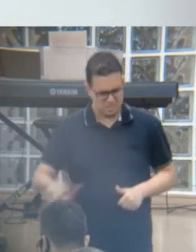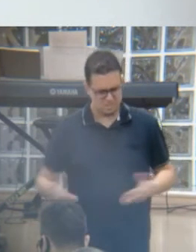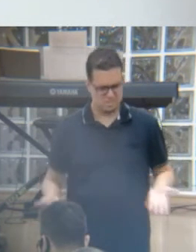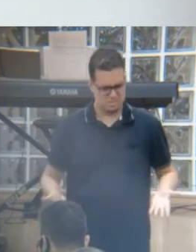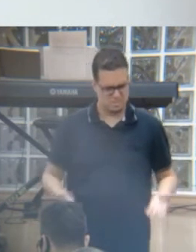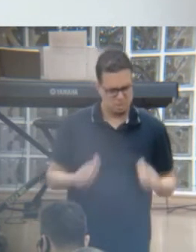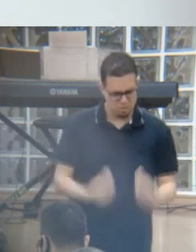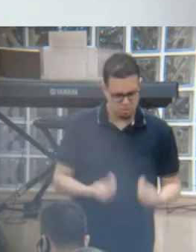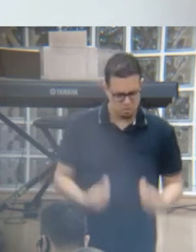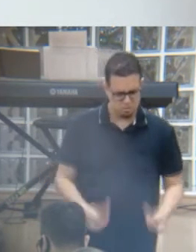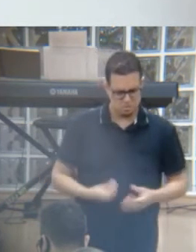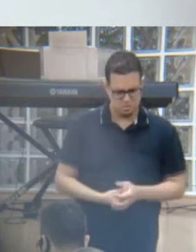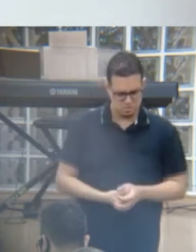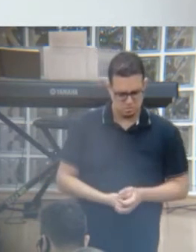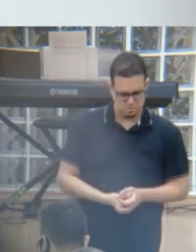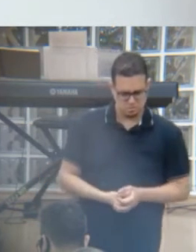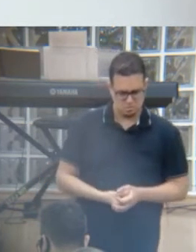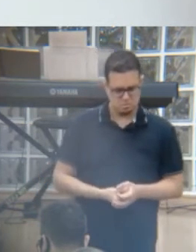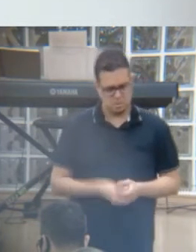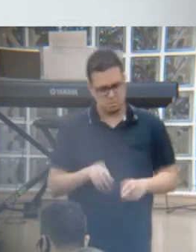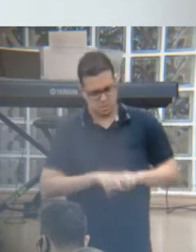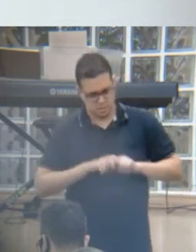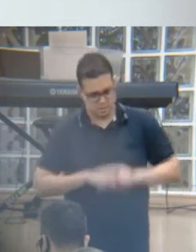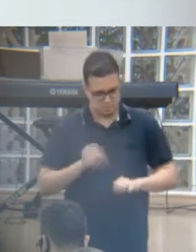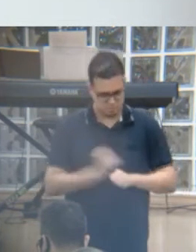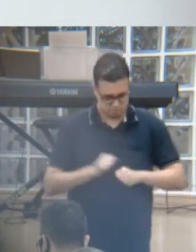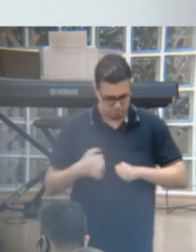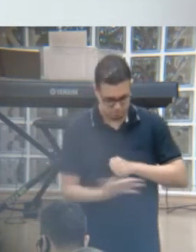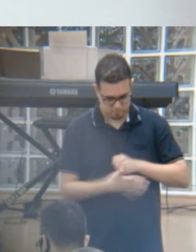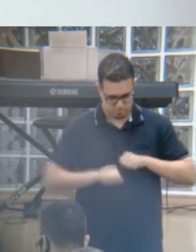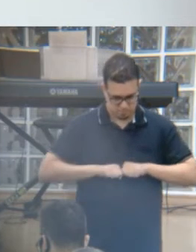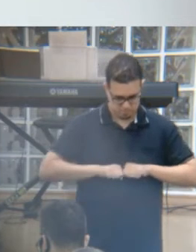Em nome de uma suposta pandemia que só interessa para um lado